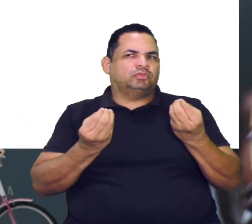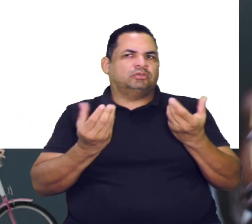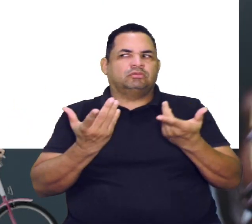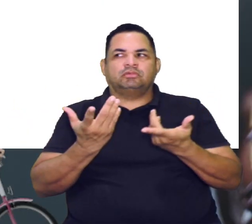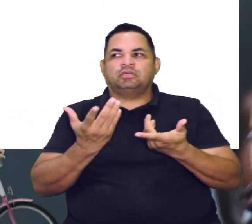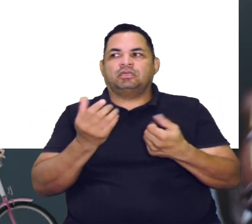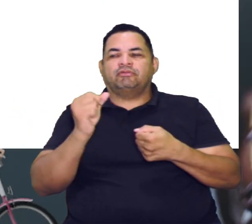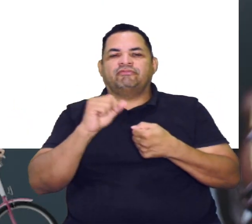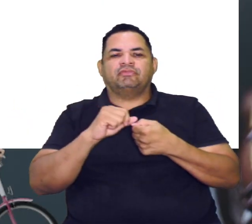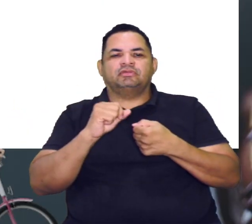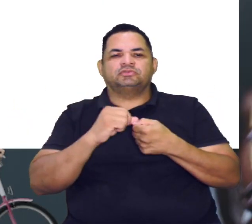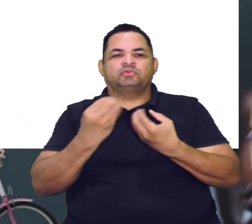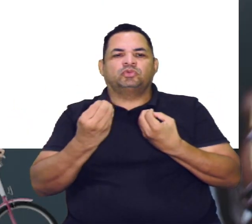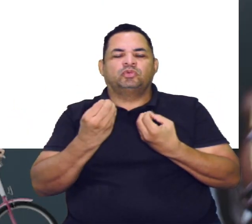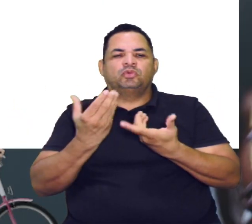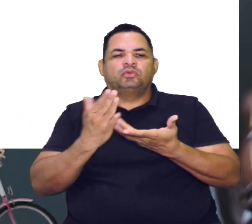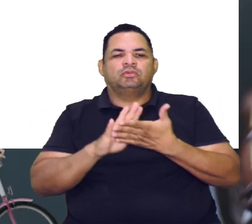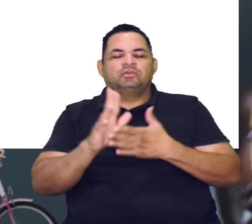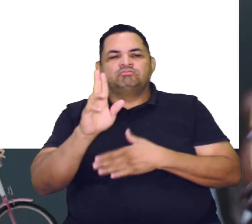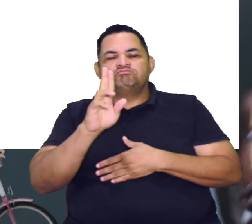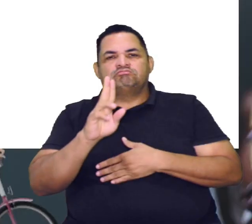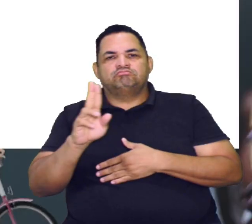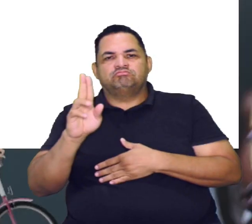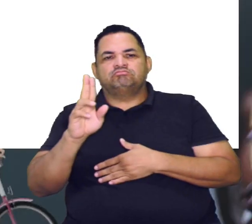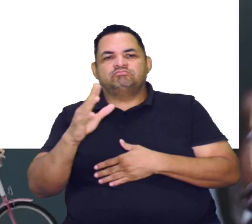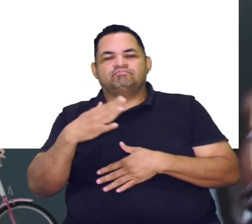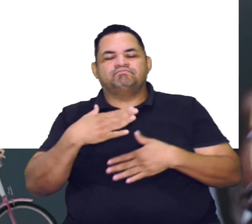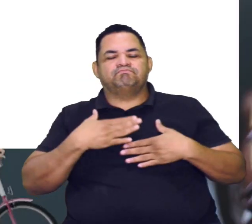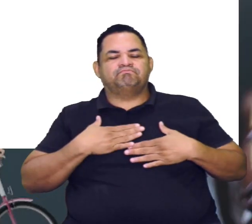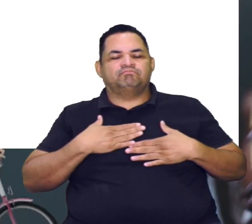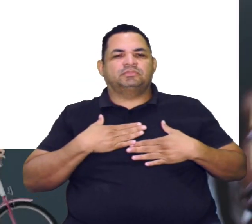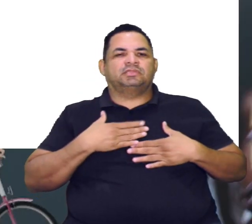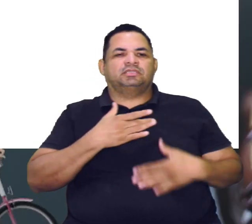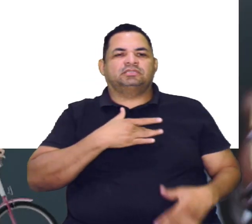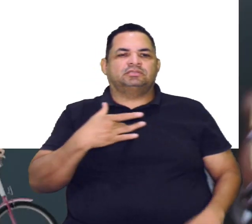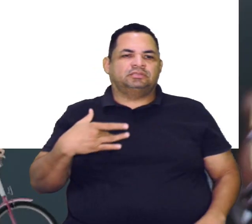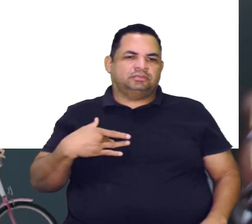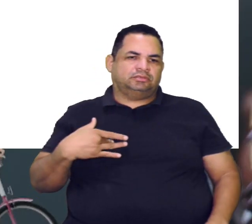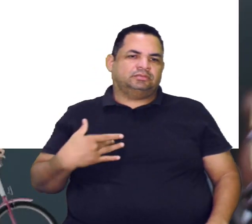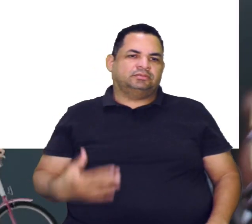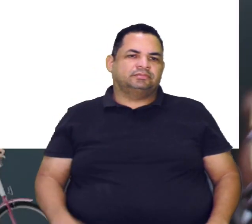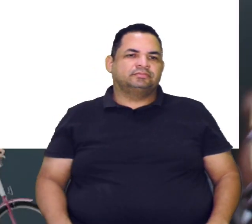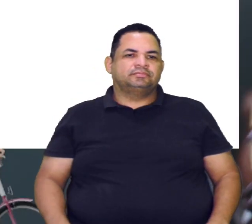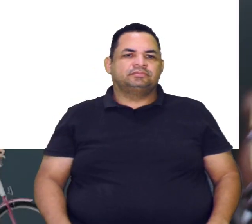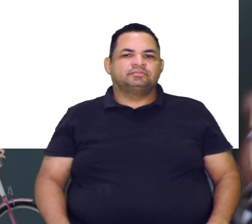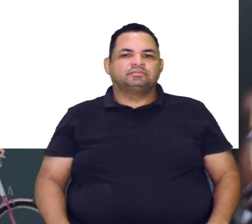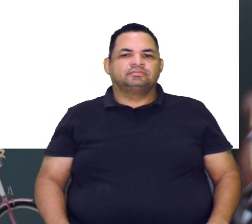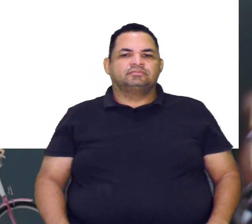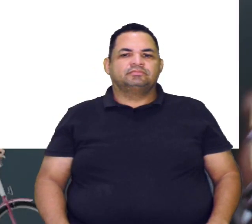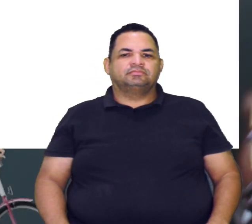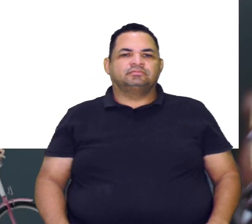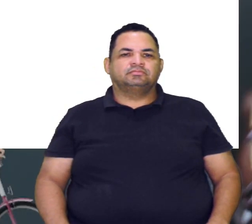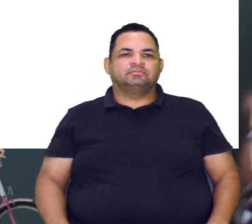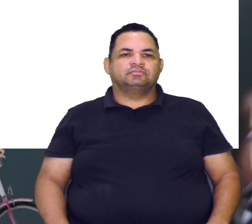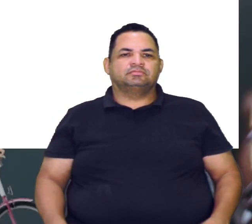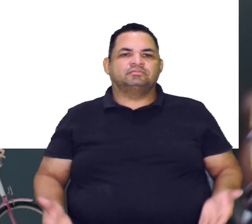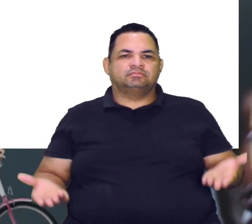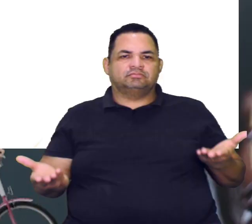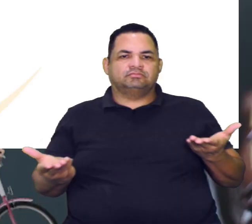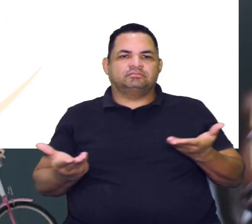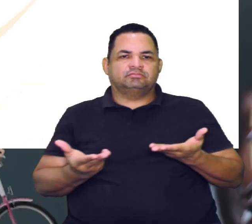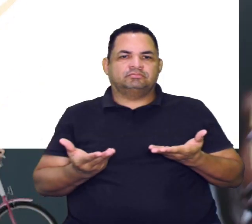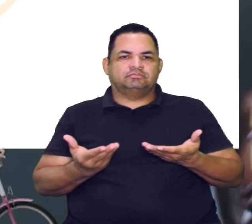eu realizo? Como que eu trabalho essas questões da minha saúde física, por exemplo? Beleza, então agora a gente